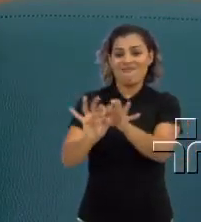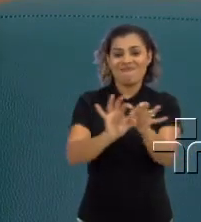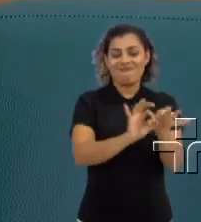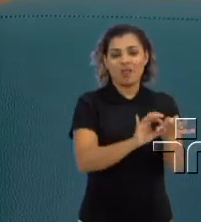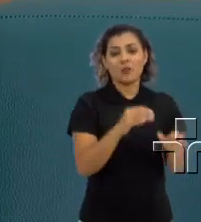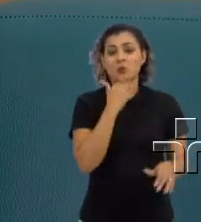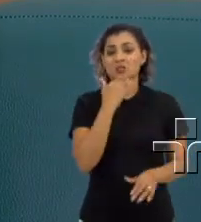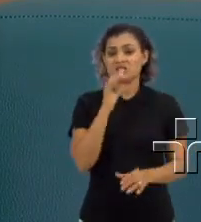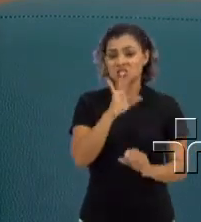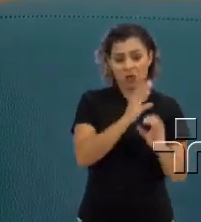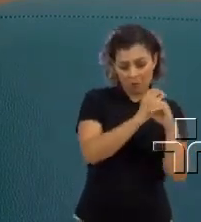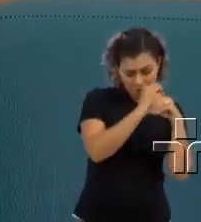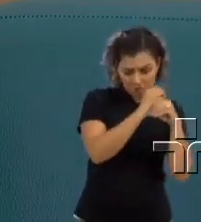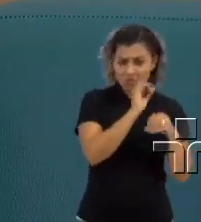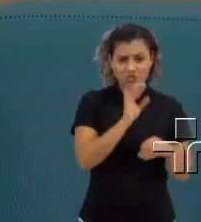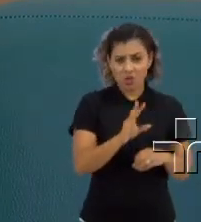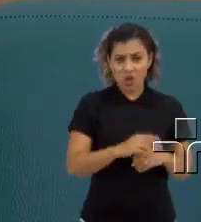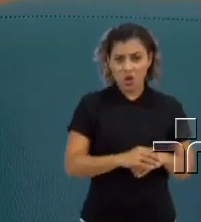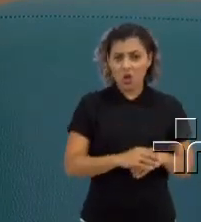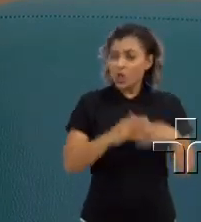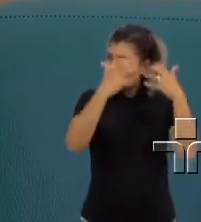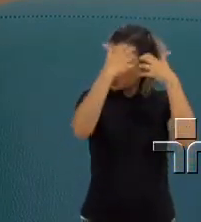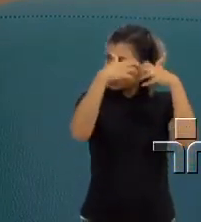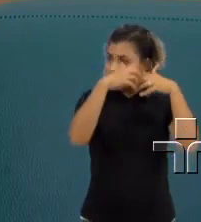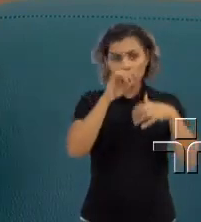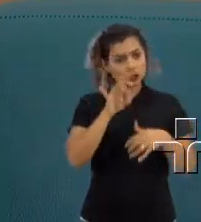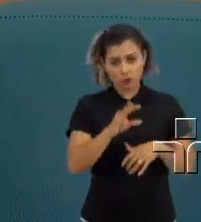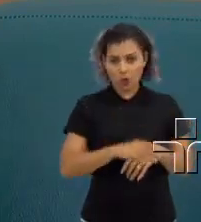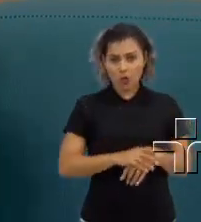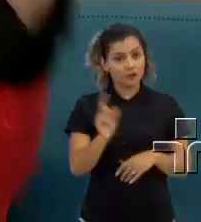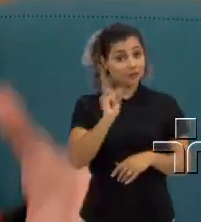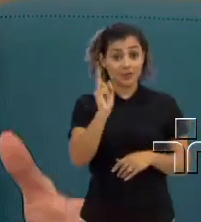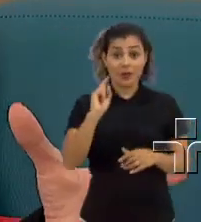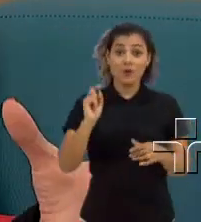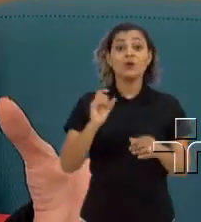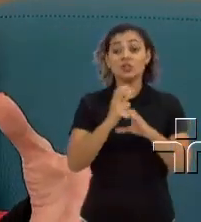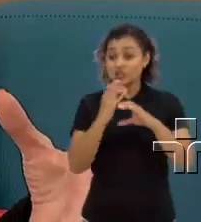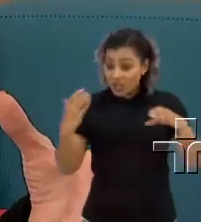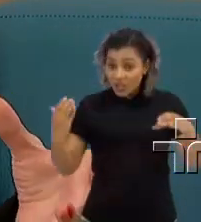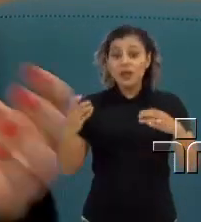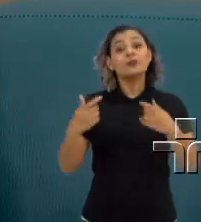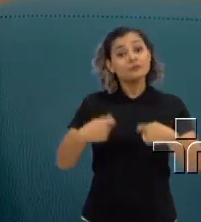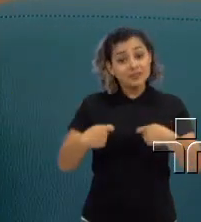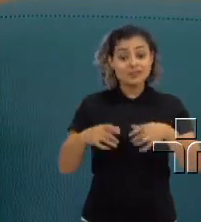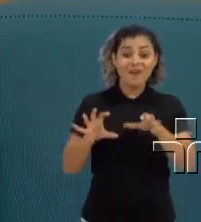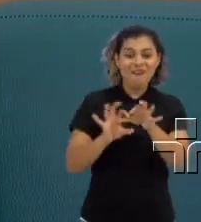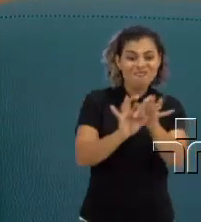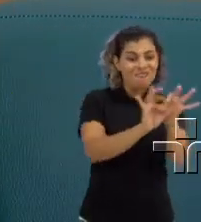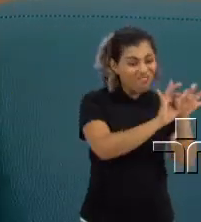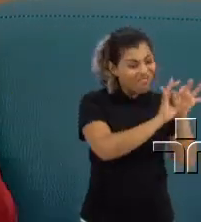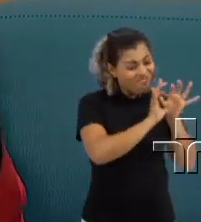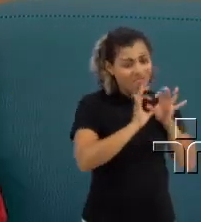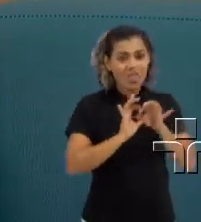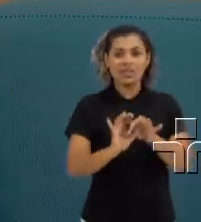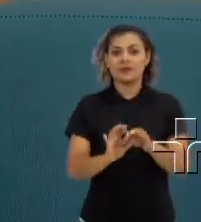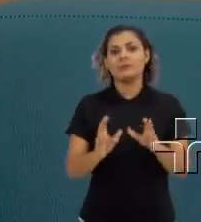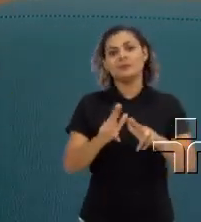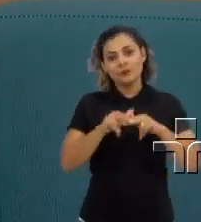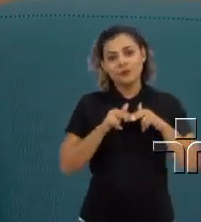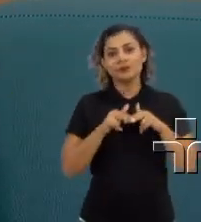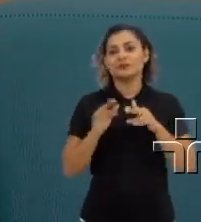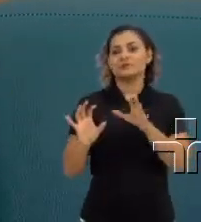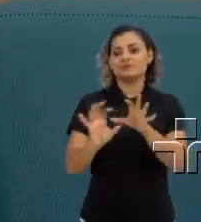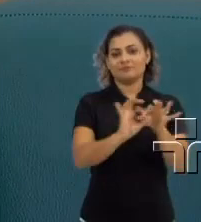adianta você ser biólogo, você ser neurologista. Como que você ser engenheiro? Então, são